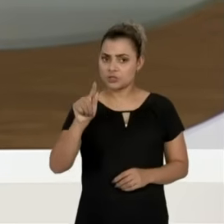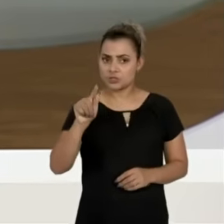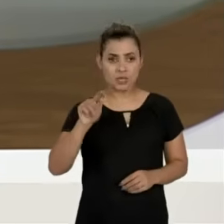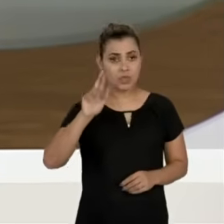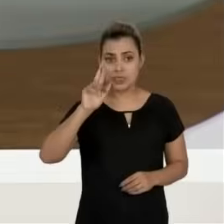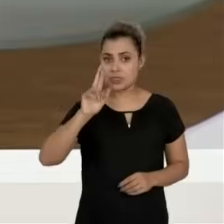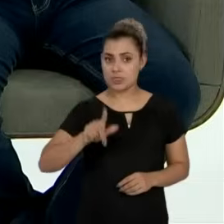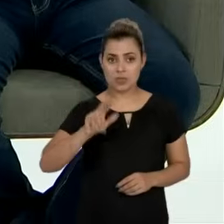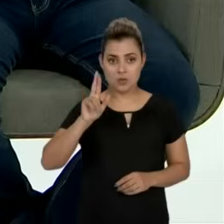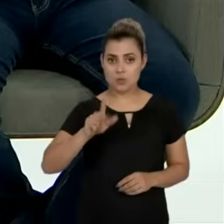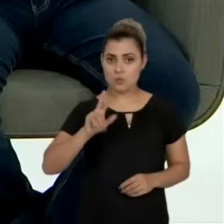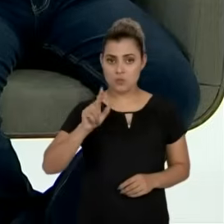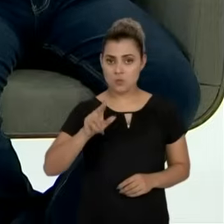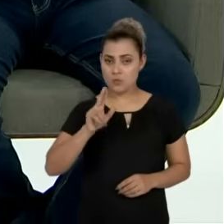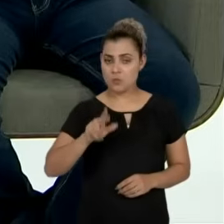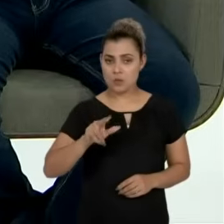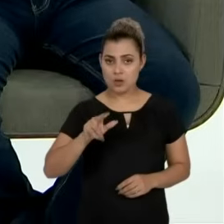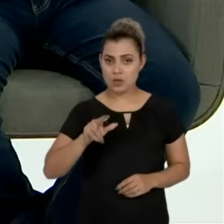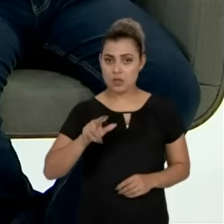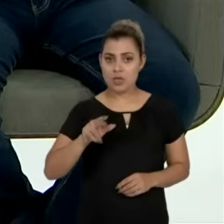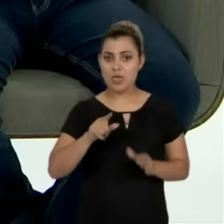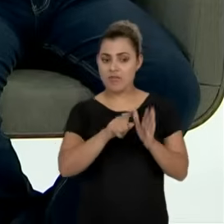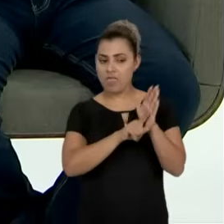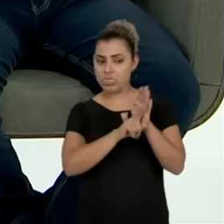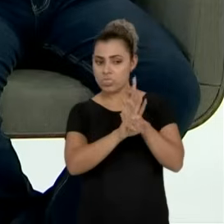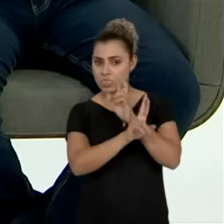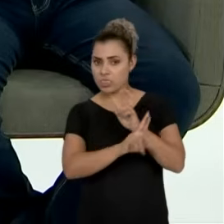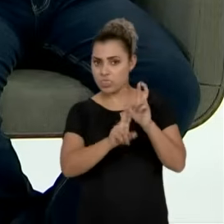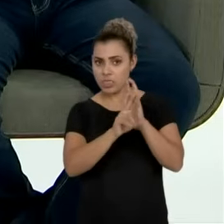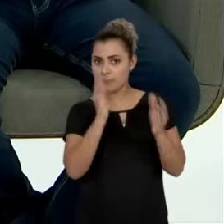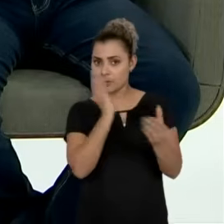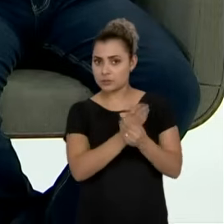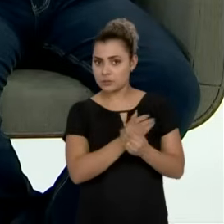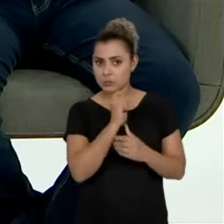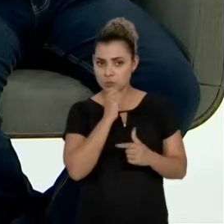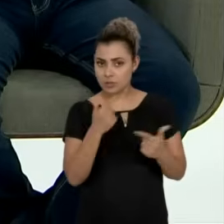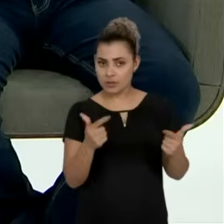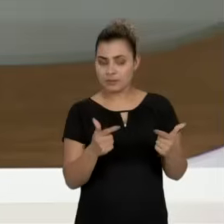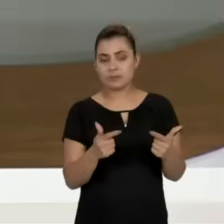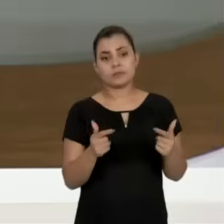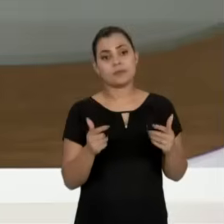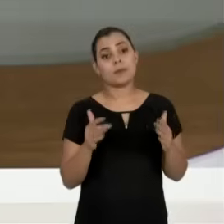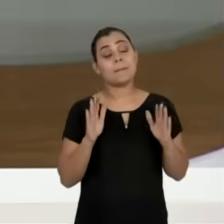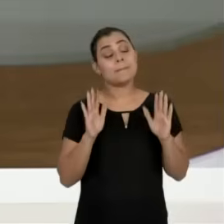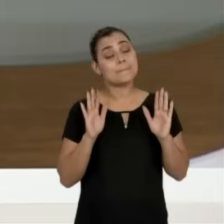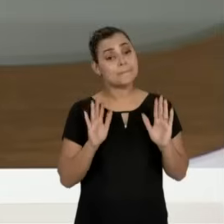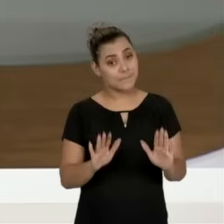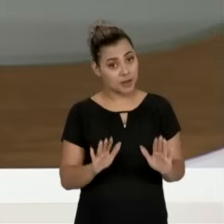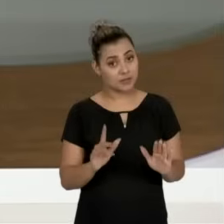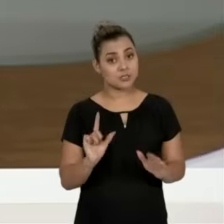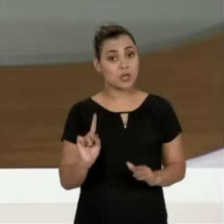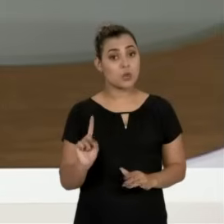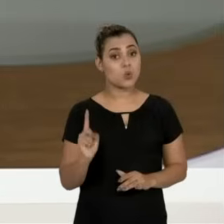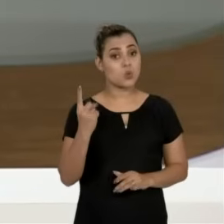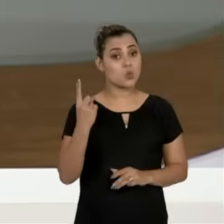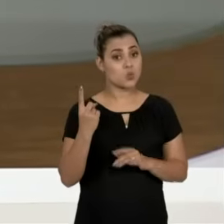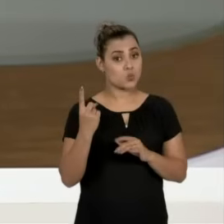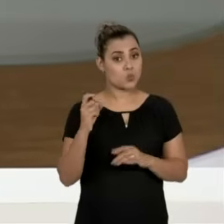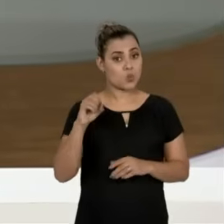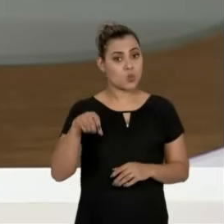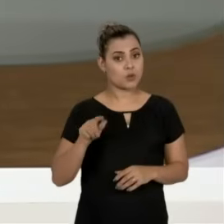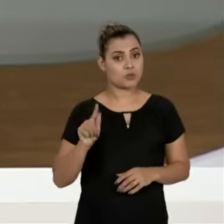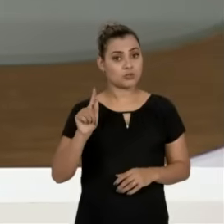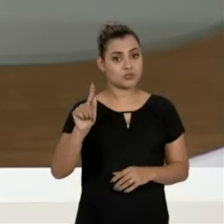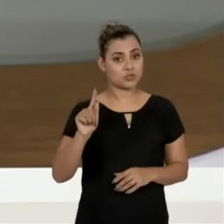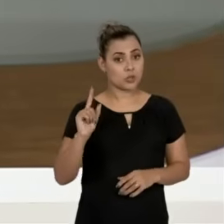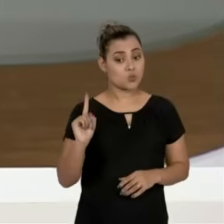é parte, alvo do inquérito. Não. Eu expliquei no primeiro. Mas um integrante da